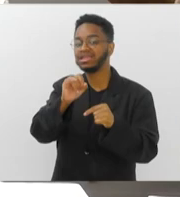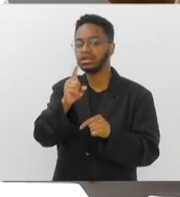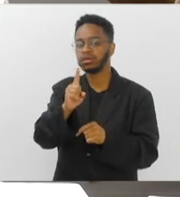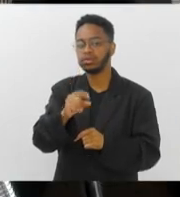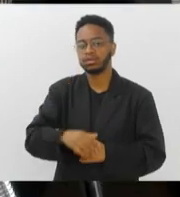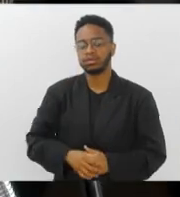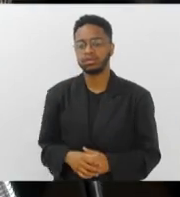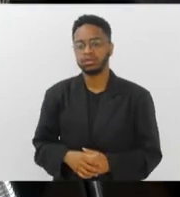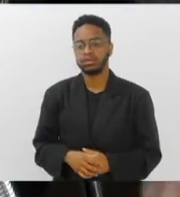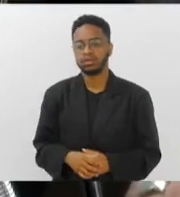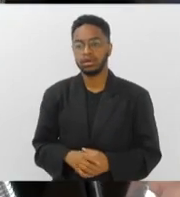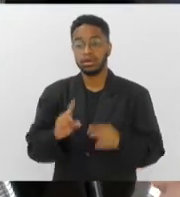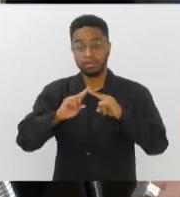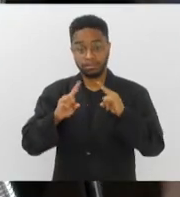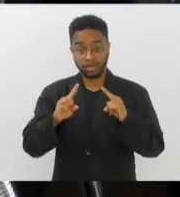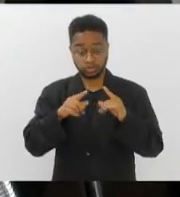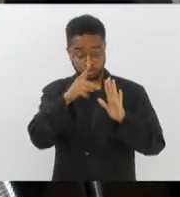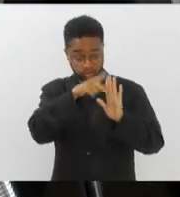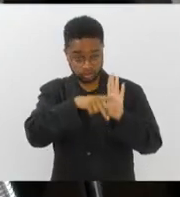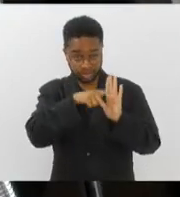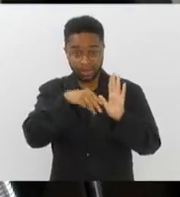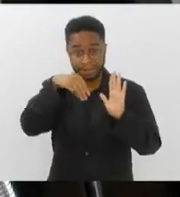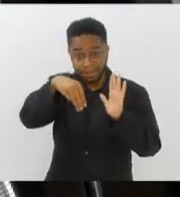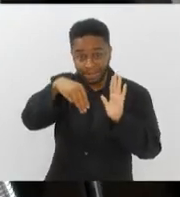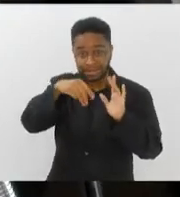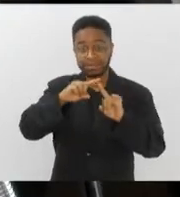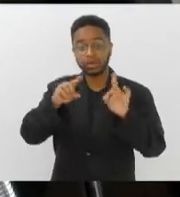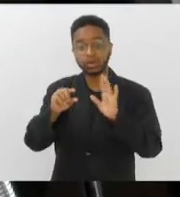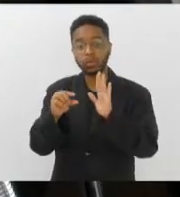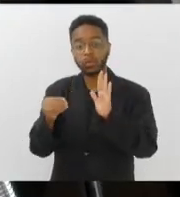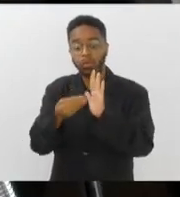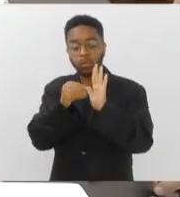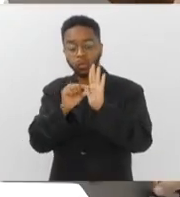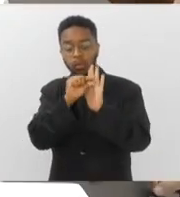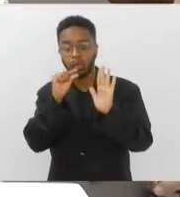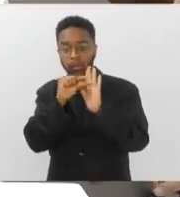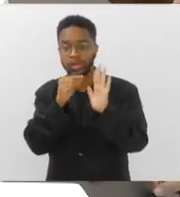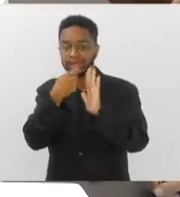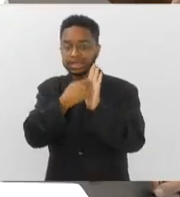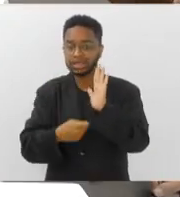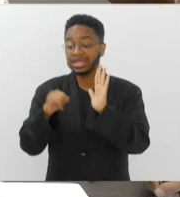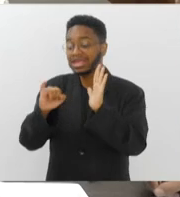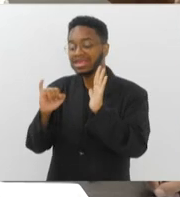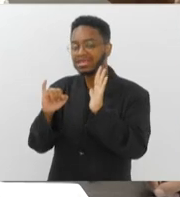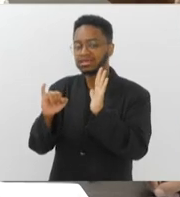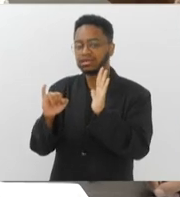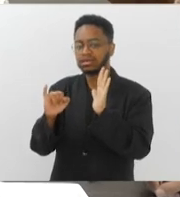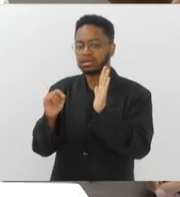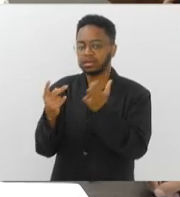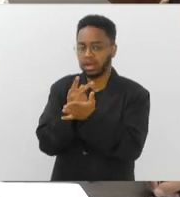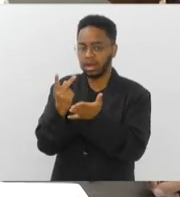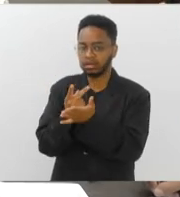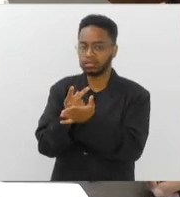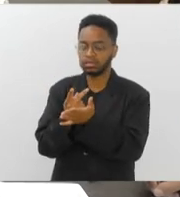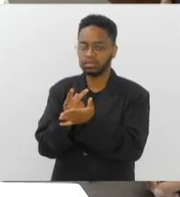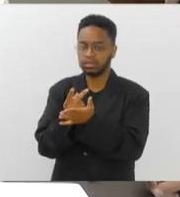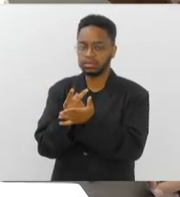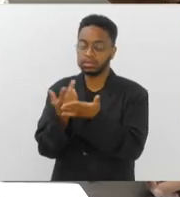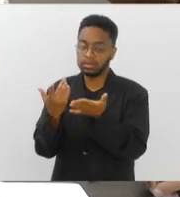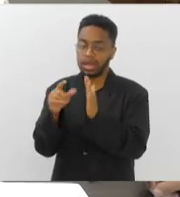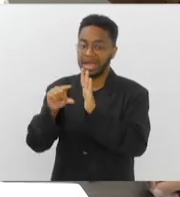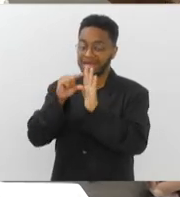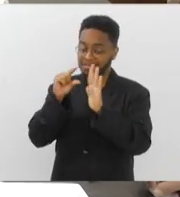projeto dele é material. A emenda foi para imaterial. Passou para imaterial. A emenda é que transformou em